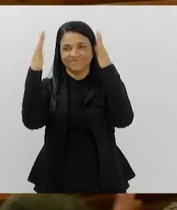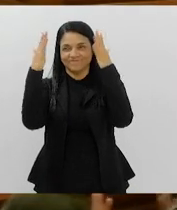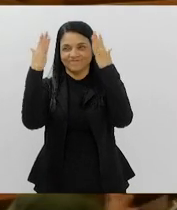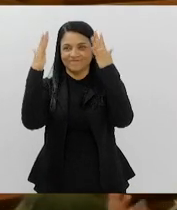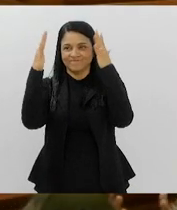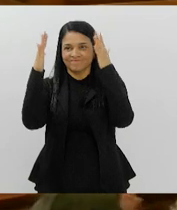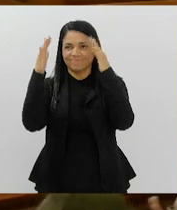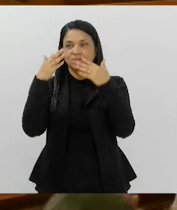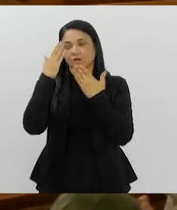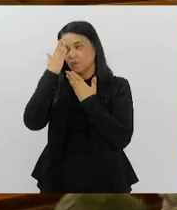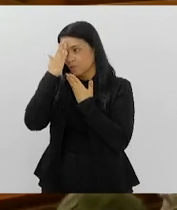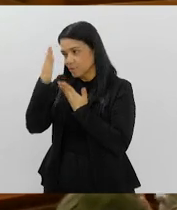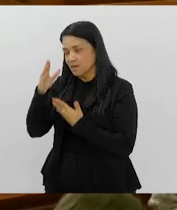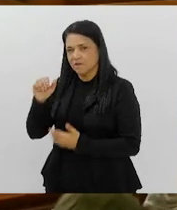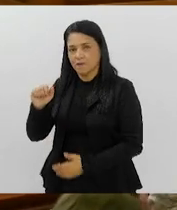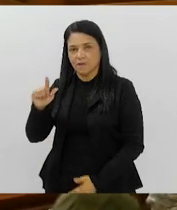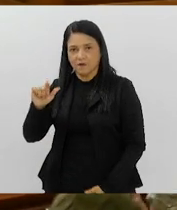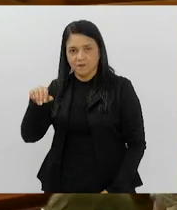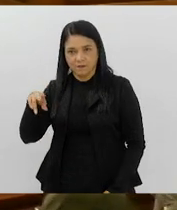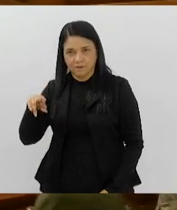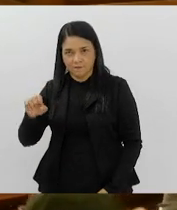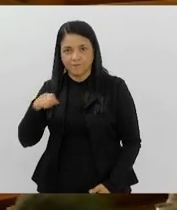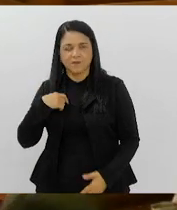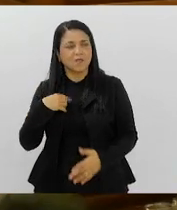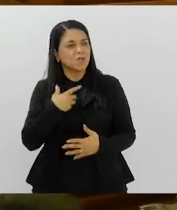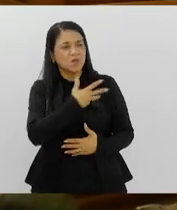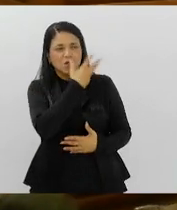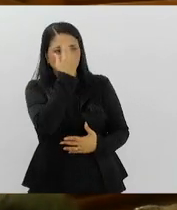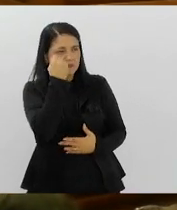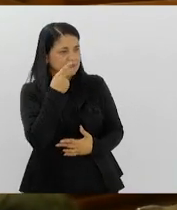Obrigado, Aline. Eu esqueci até de falar,